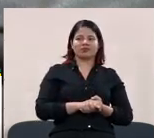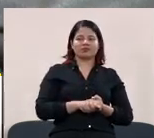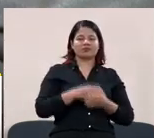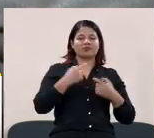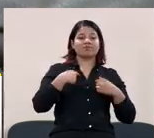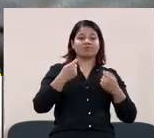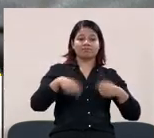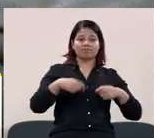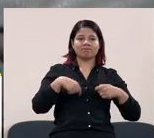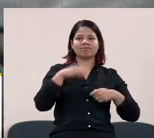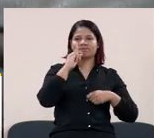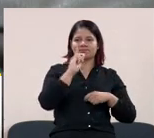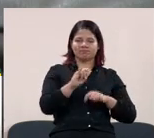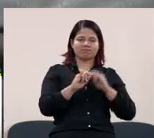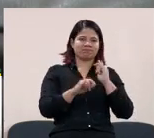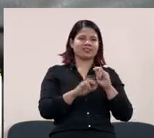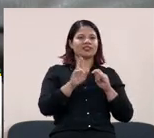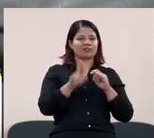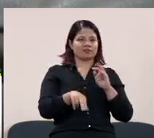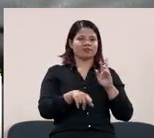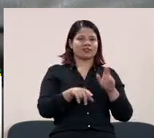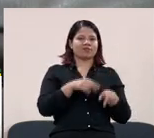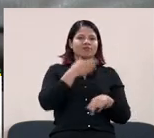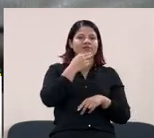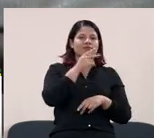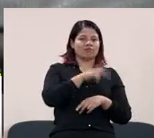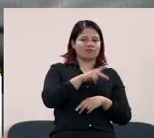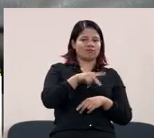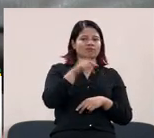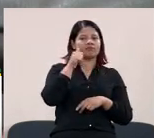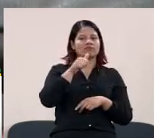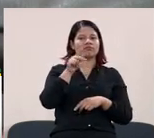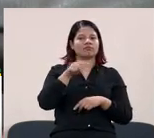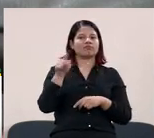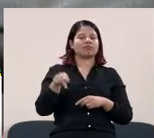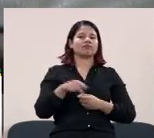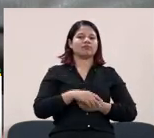esse tratamento diferenciado, é importante. 15 de outubro,